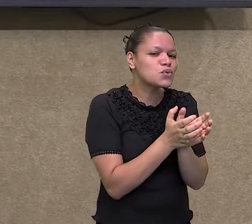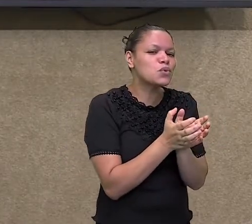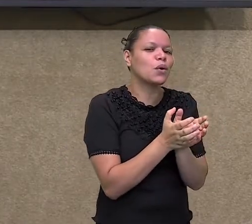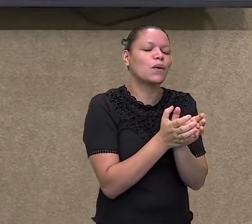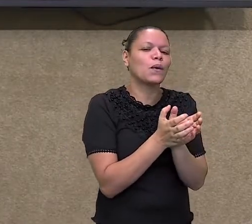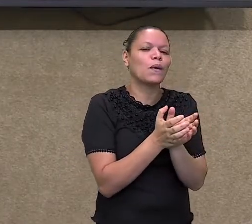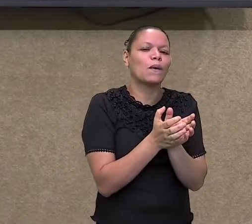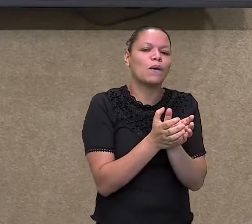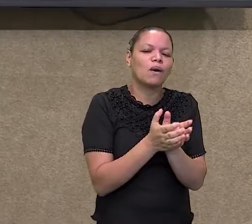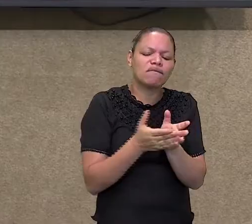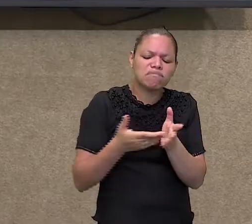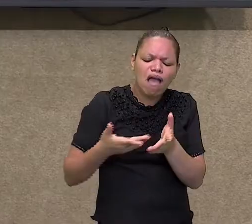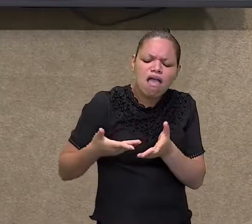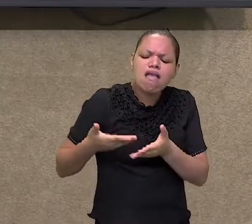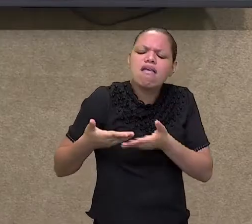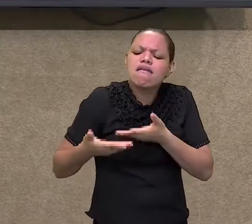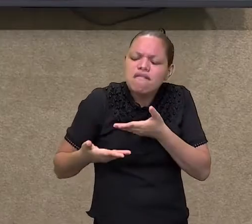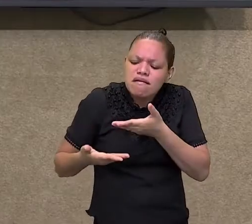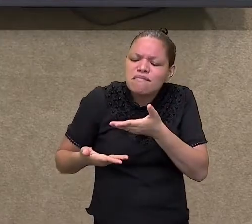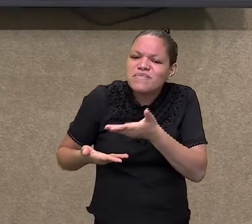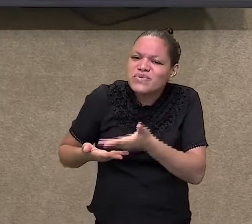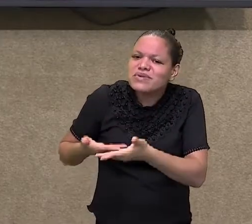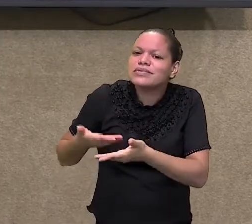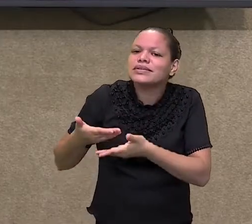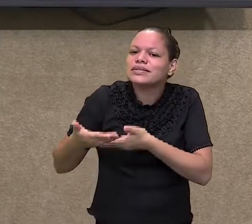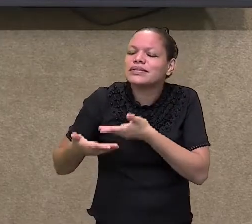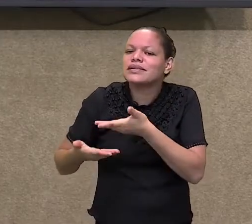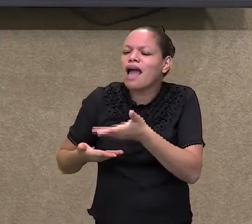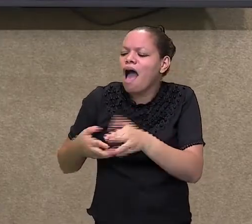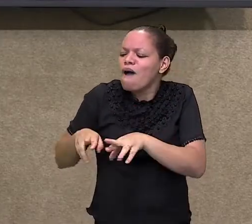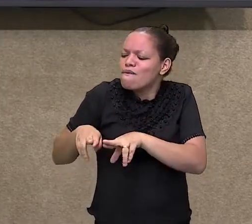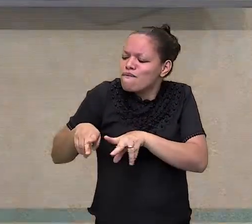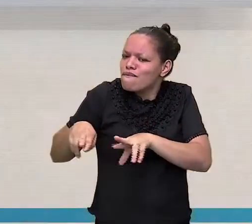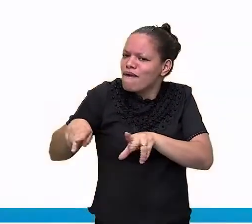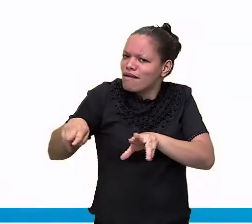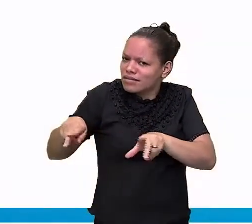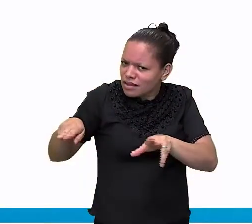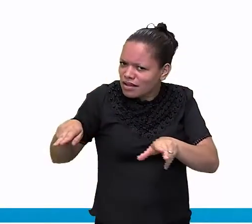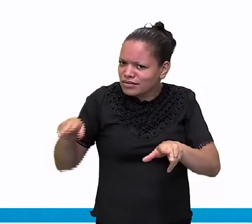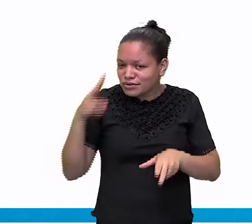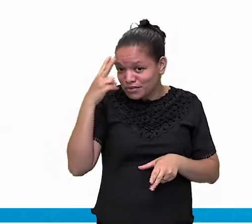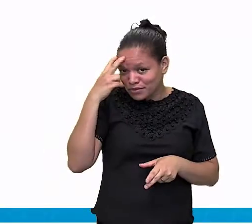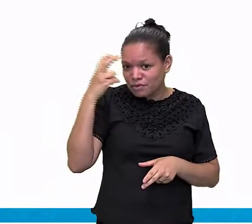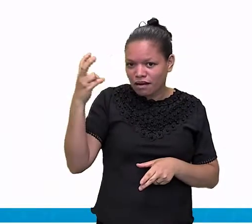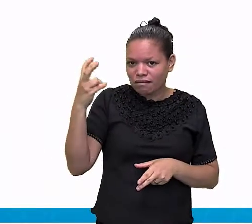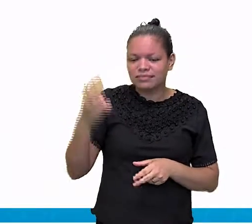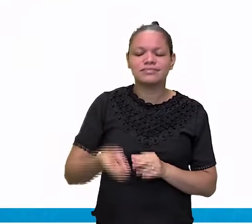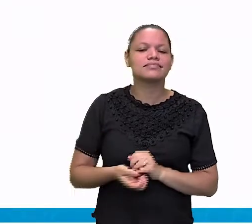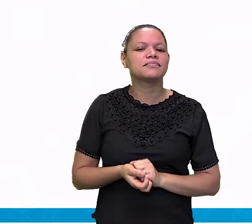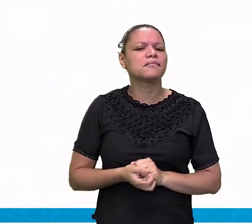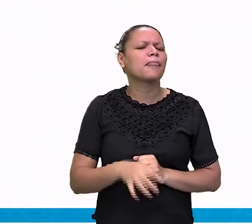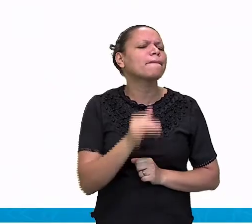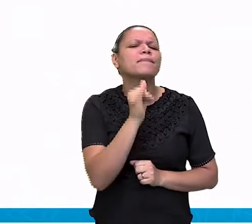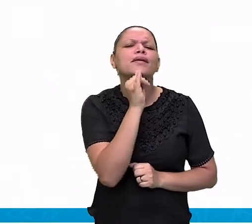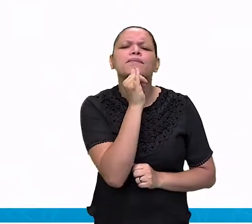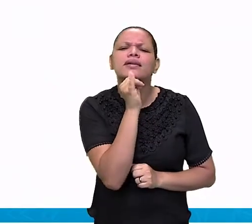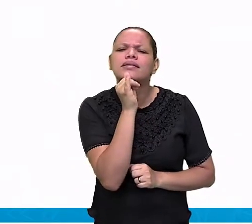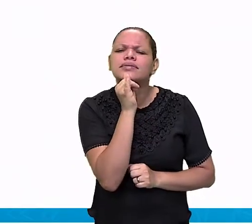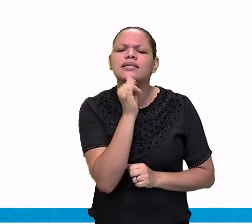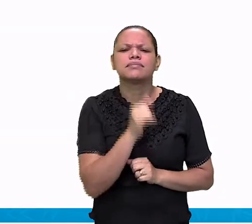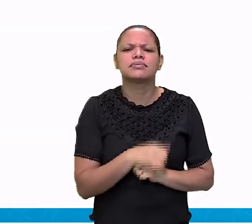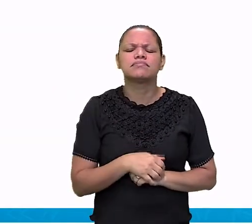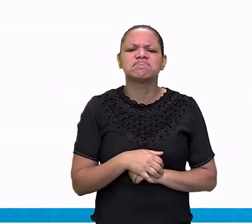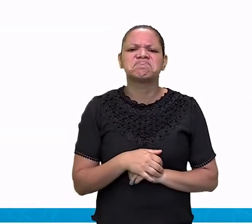da nossa diversidade cultural. Por exemplo, nós temos aí as principais culturas